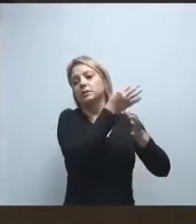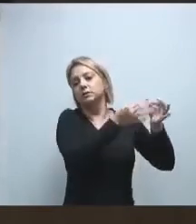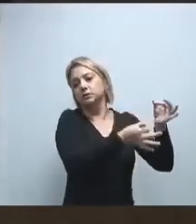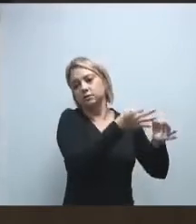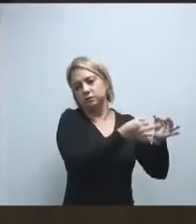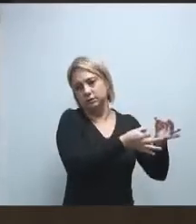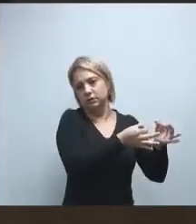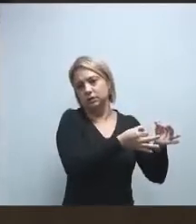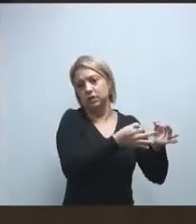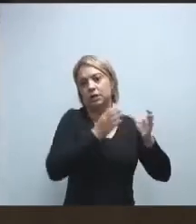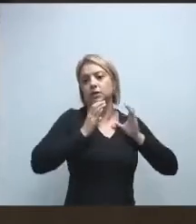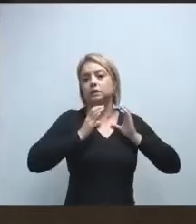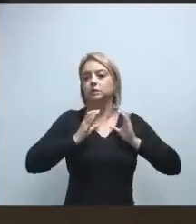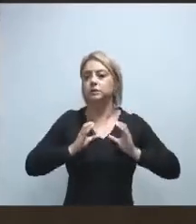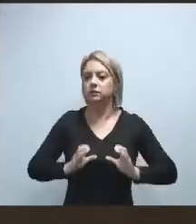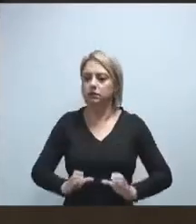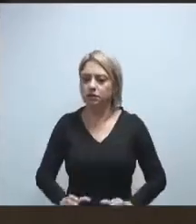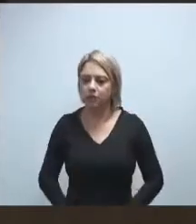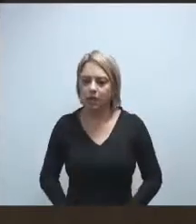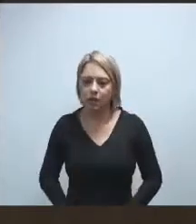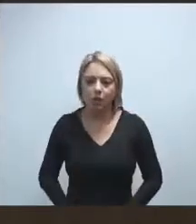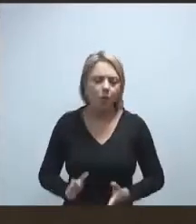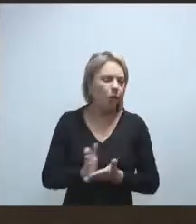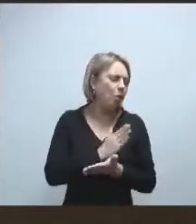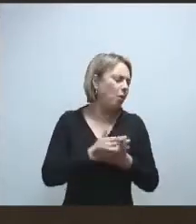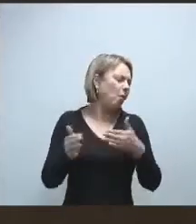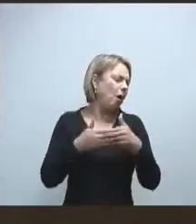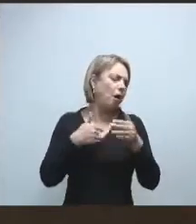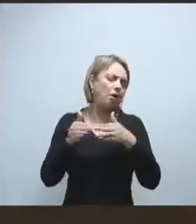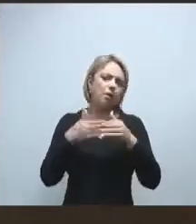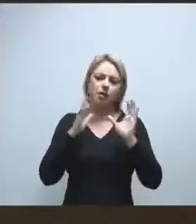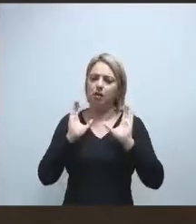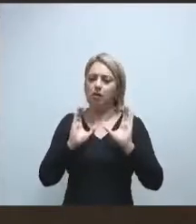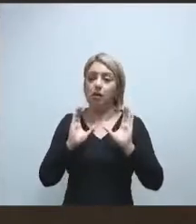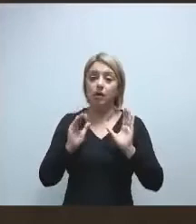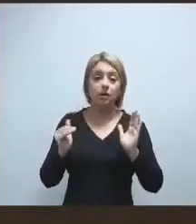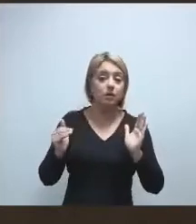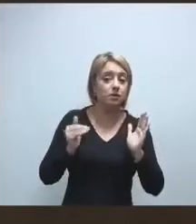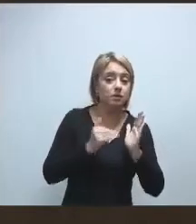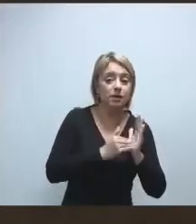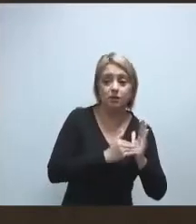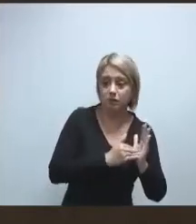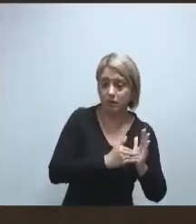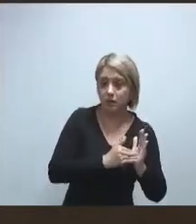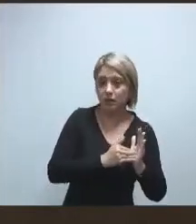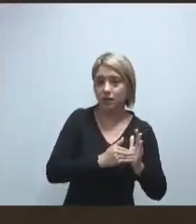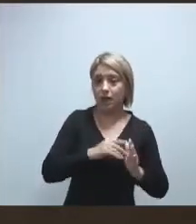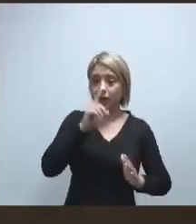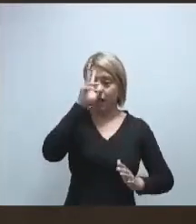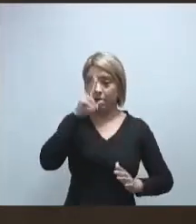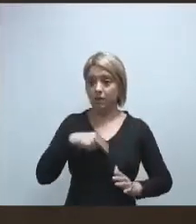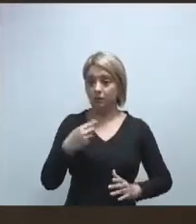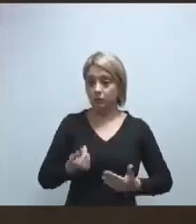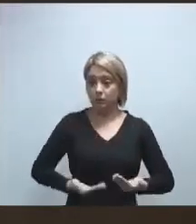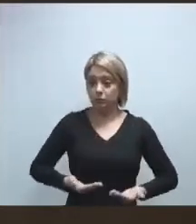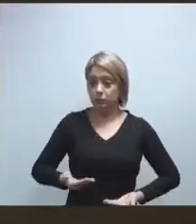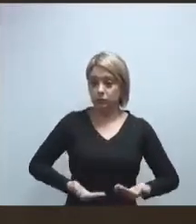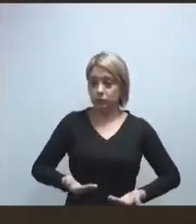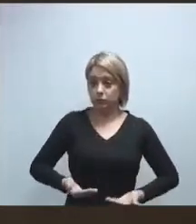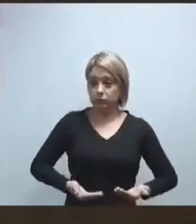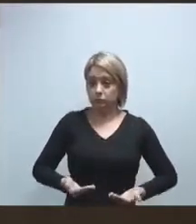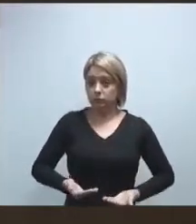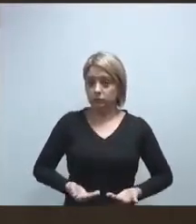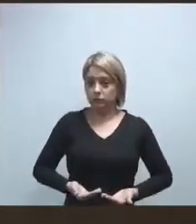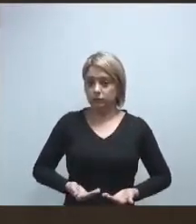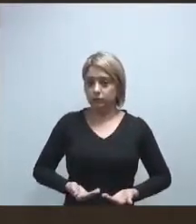do cidadão qualquer que seja ele onde termina a independência funcional visa